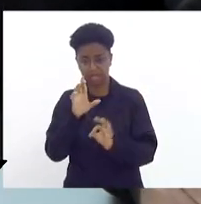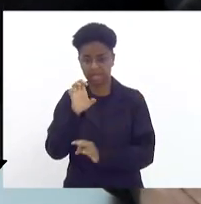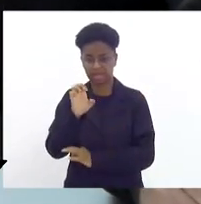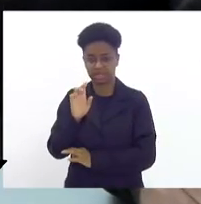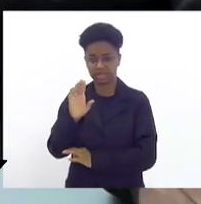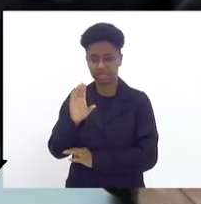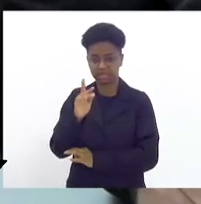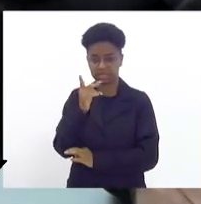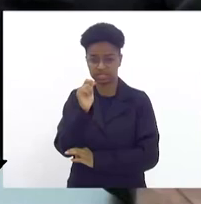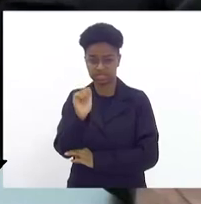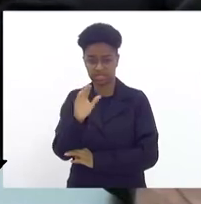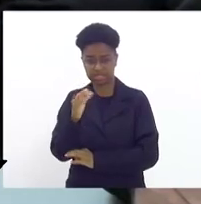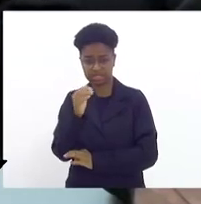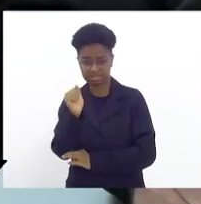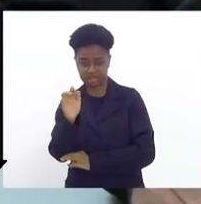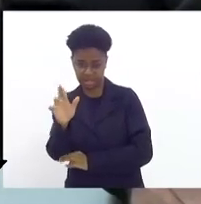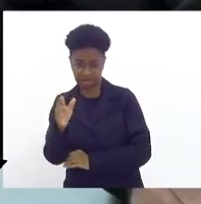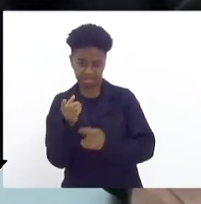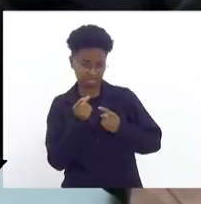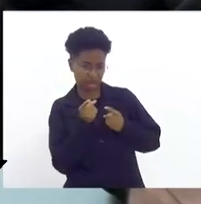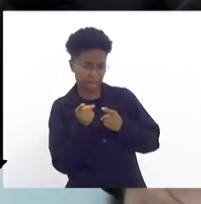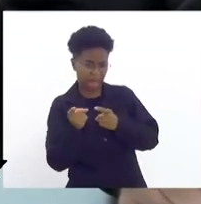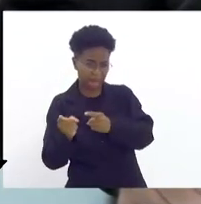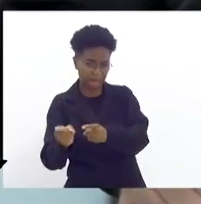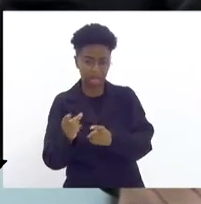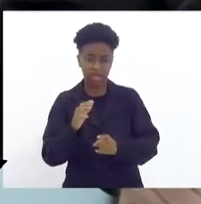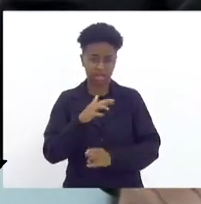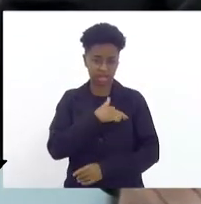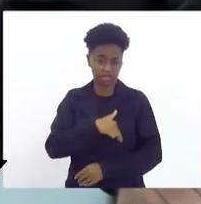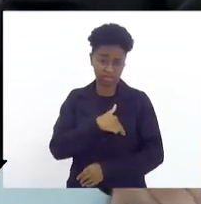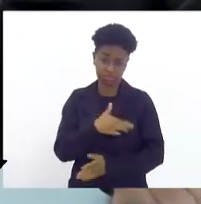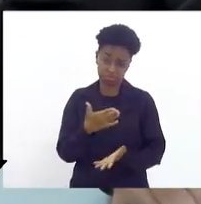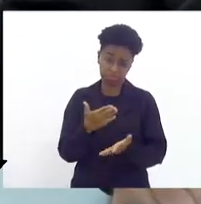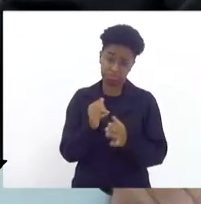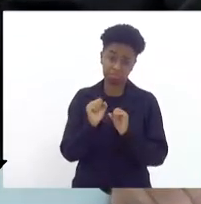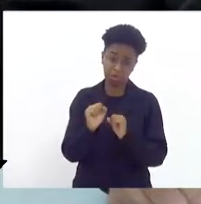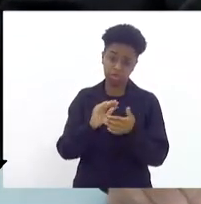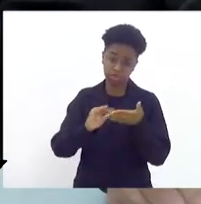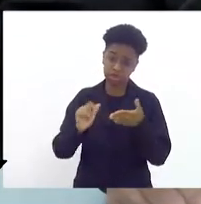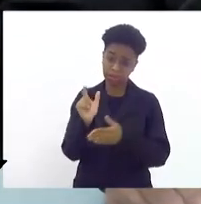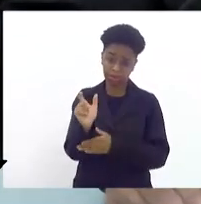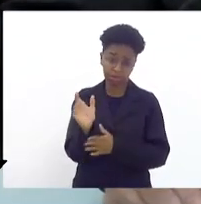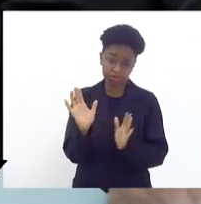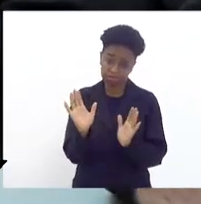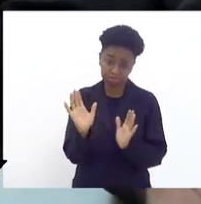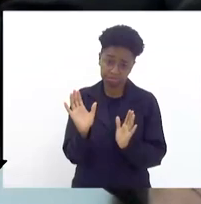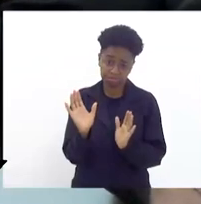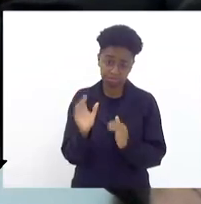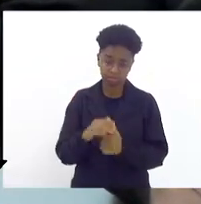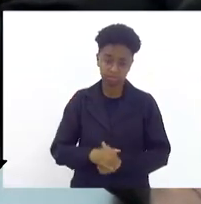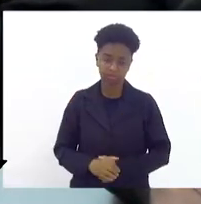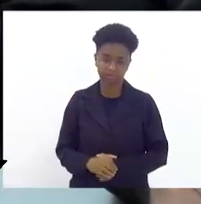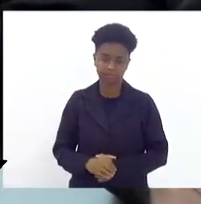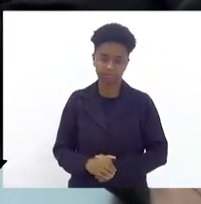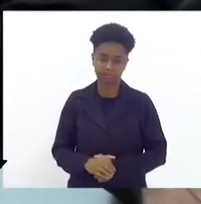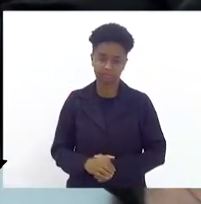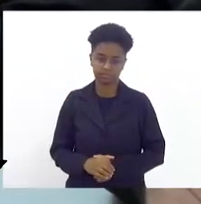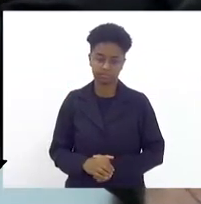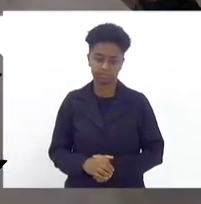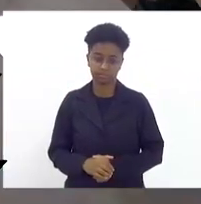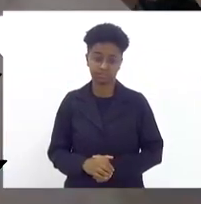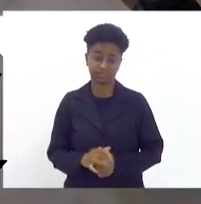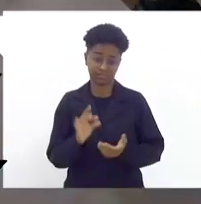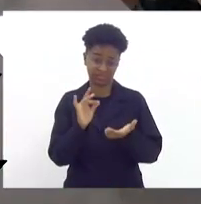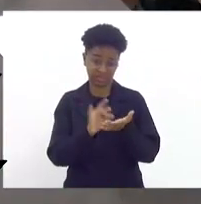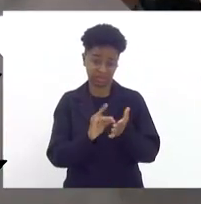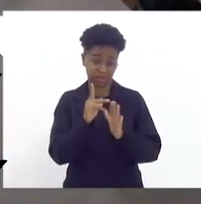rechaçar religiões, a gente pode retirar essa expressão. Na verdade, o escopo do